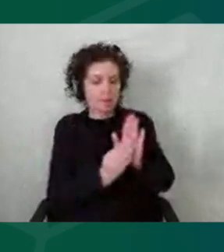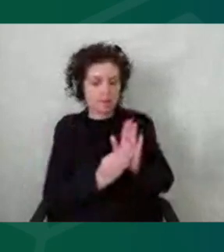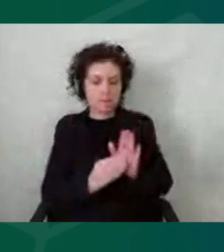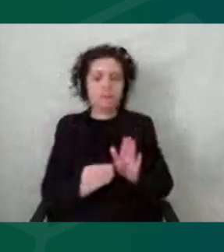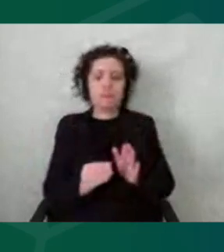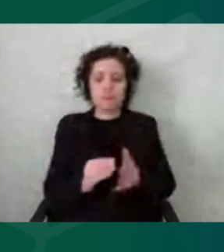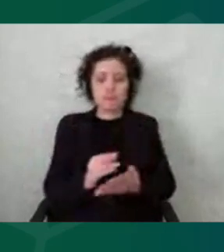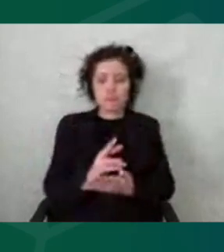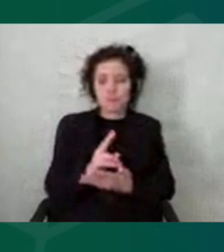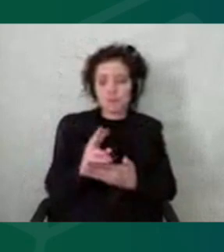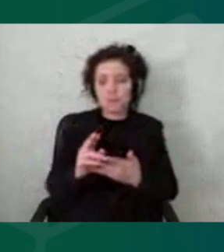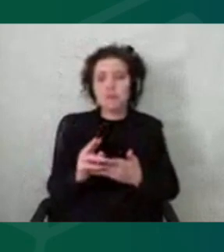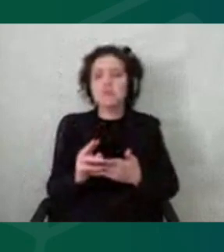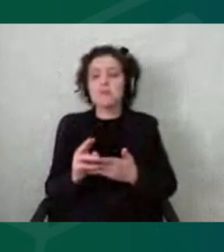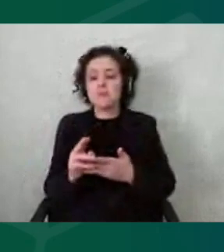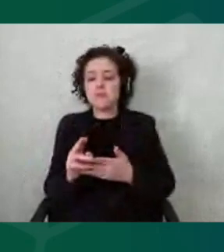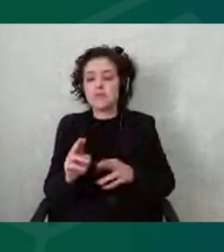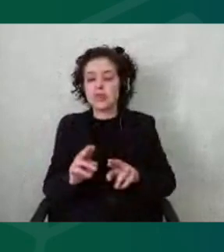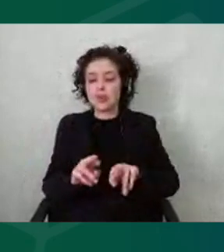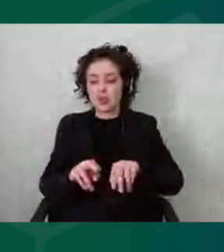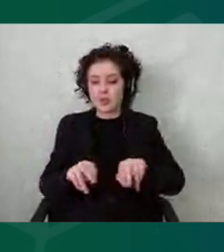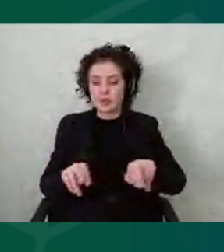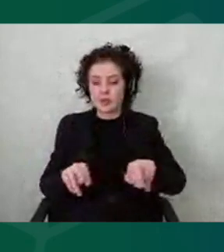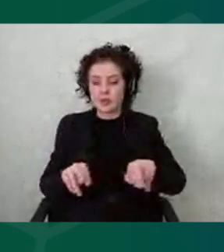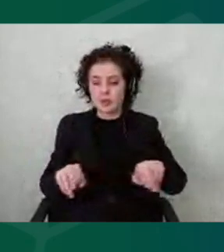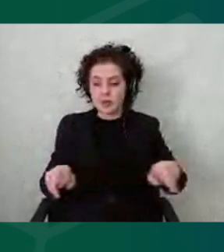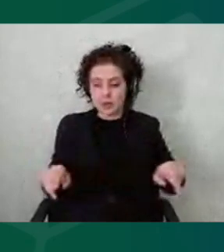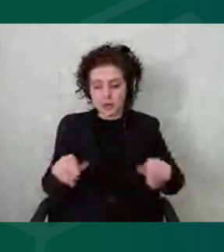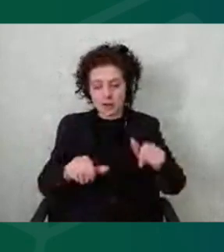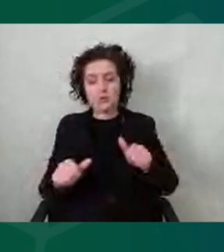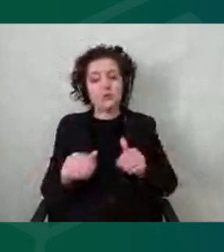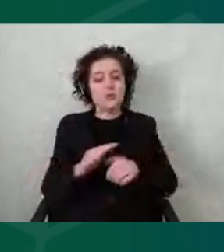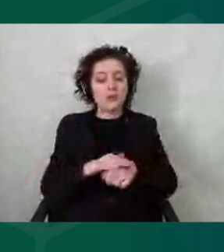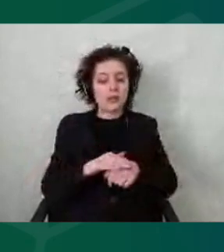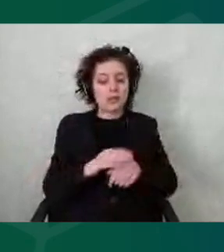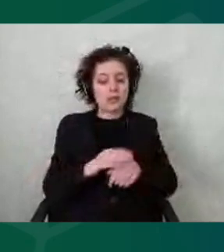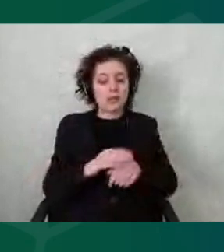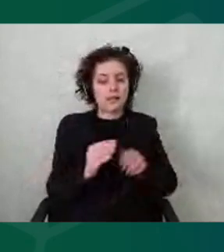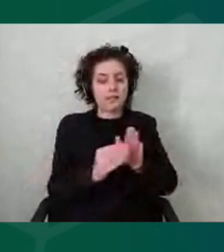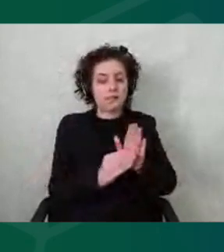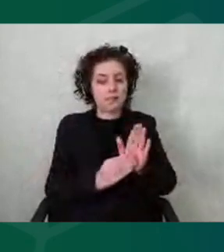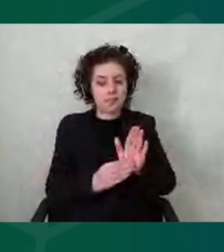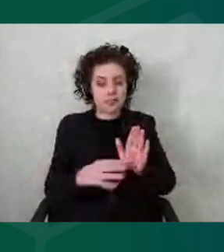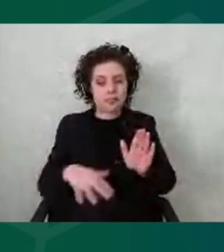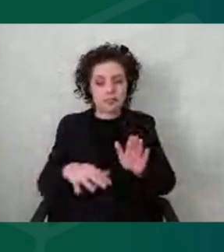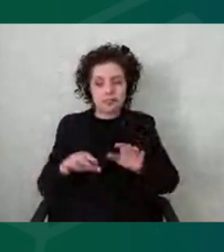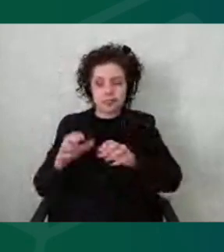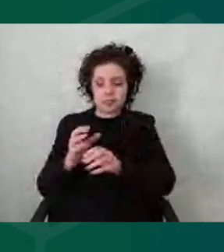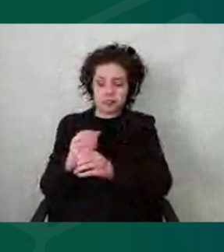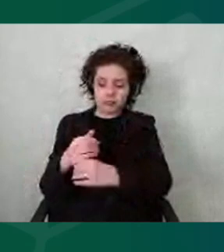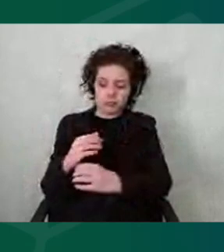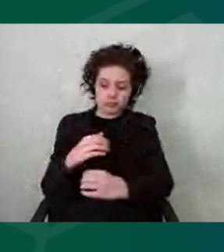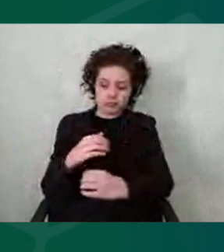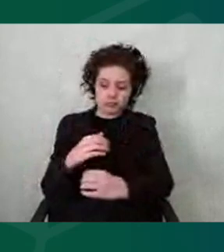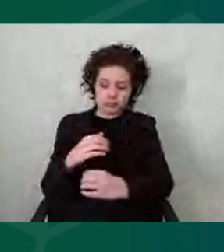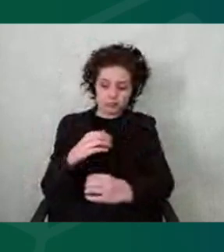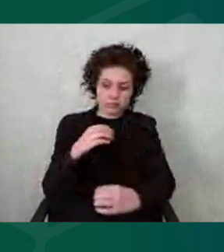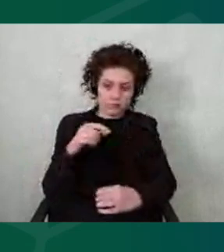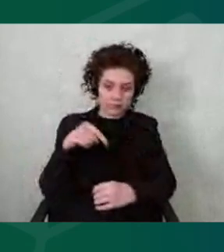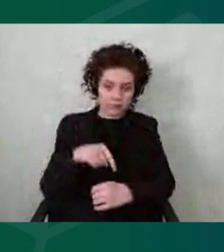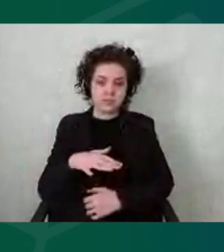essas avaliações que eu mencionei para vocês nos nossos laboratórios aqui na